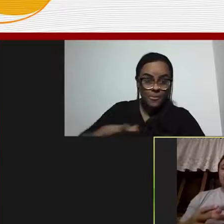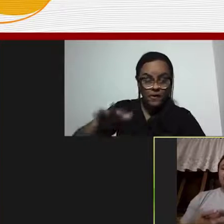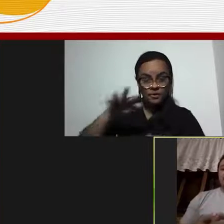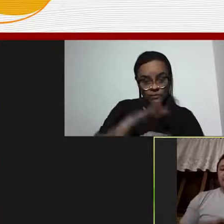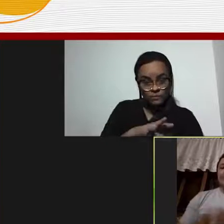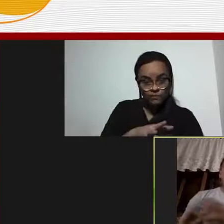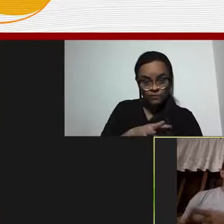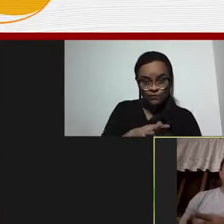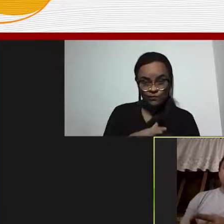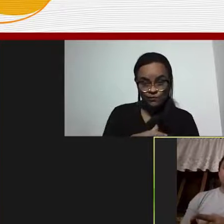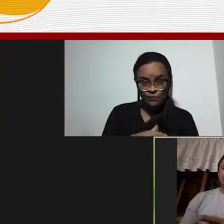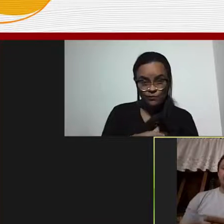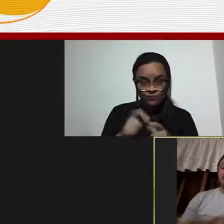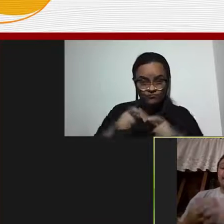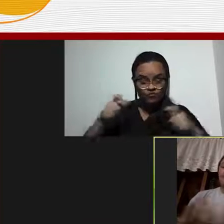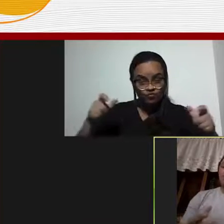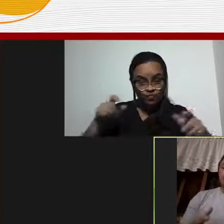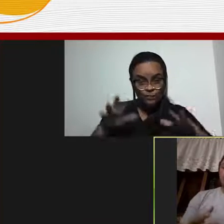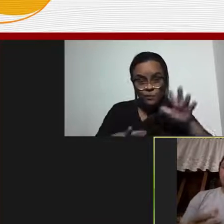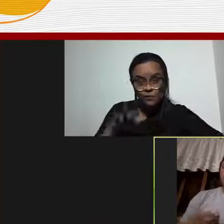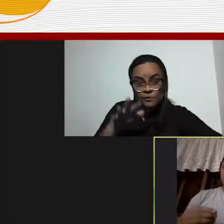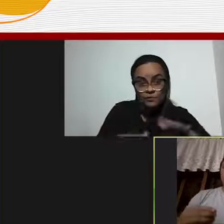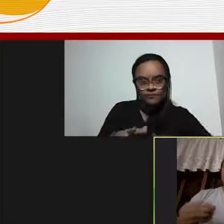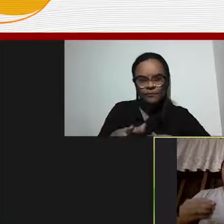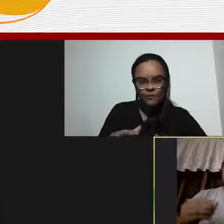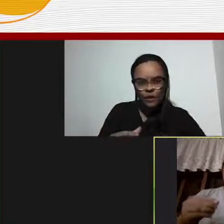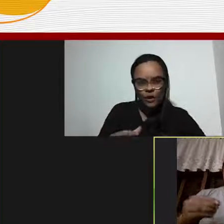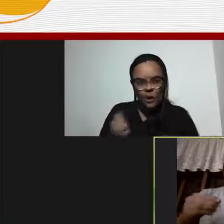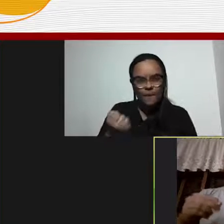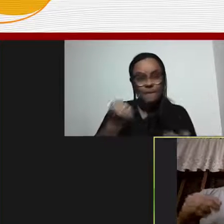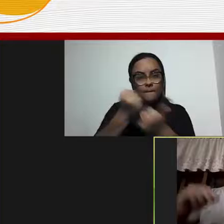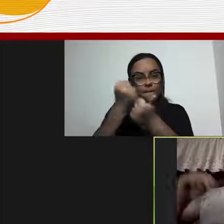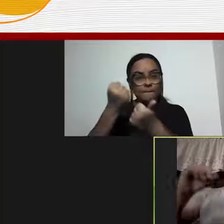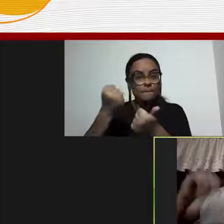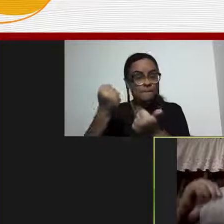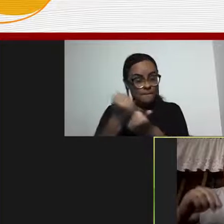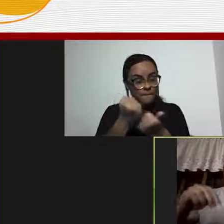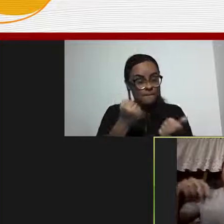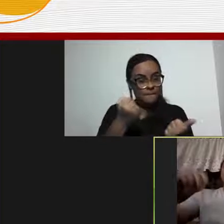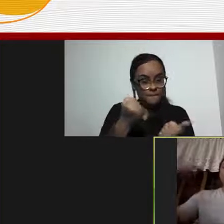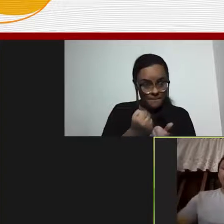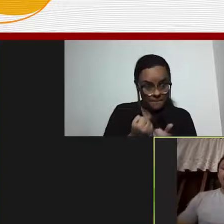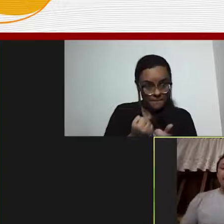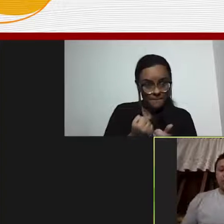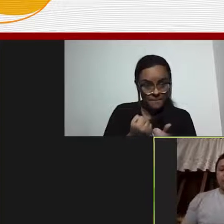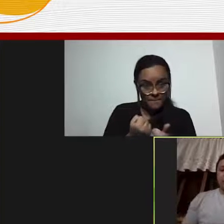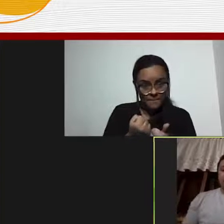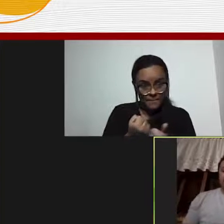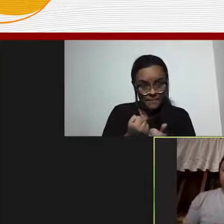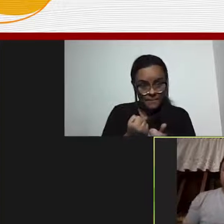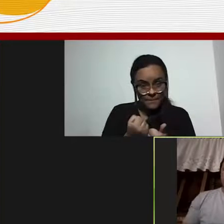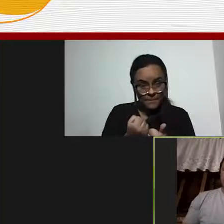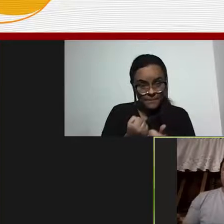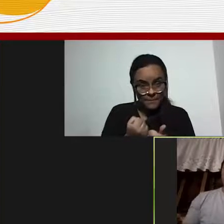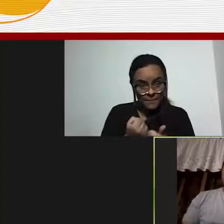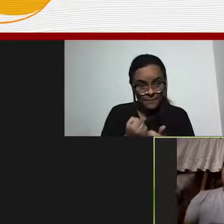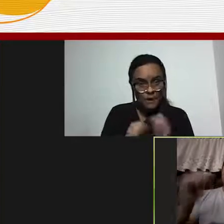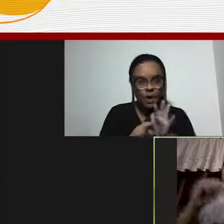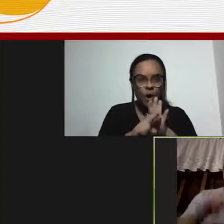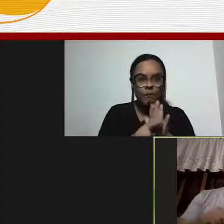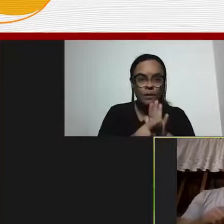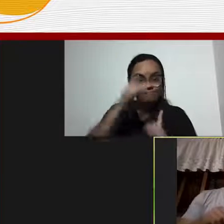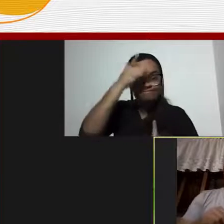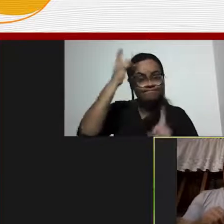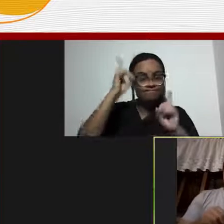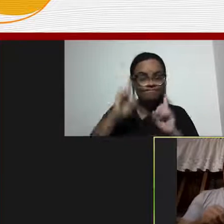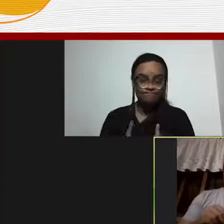sempre, na maioria das vezes, apoia uma pessoa que está falando pela pessoa com deficiência e